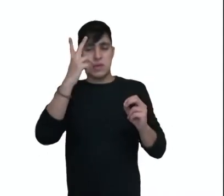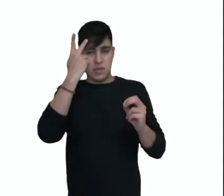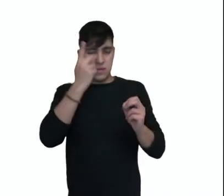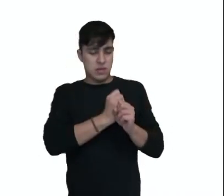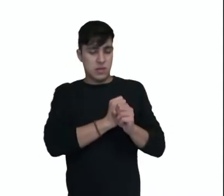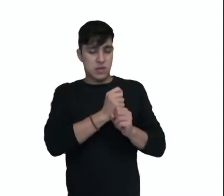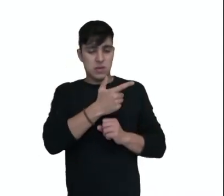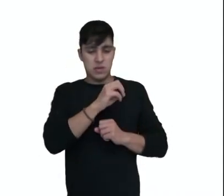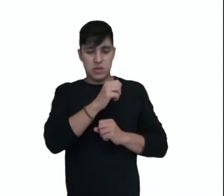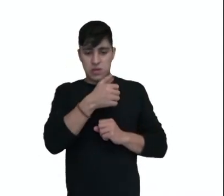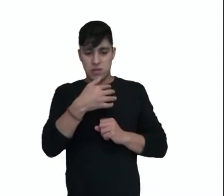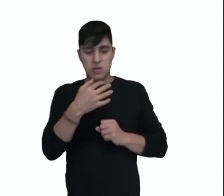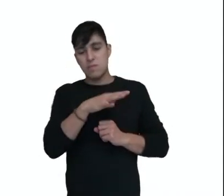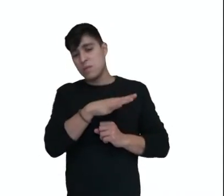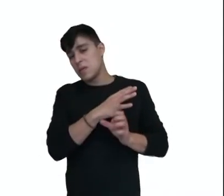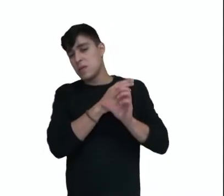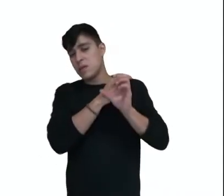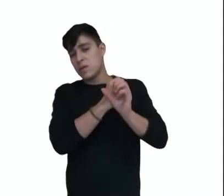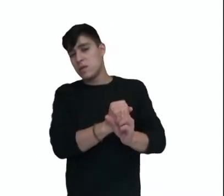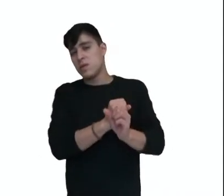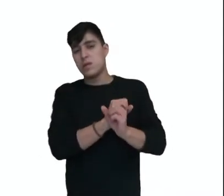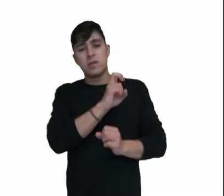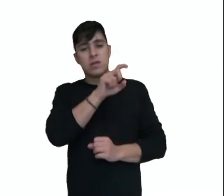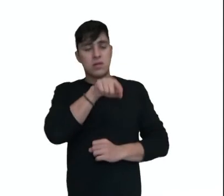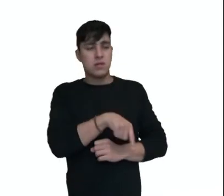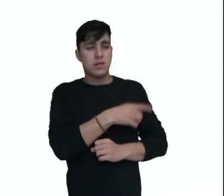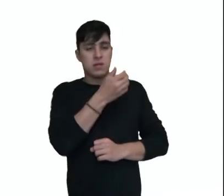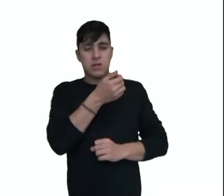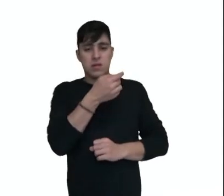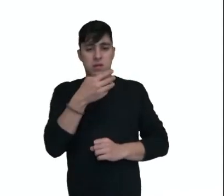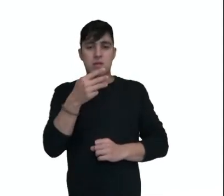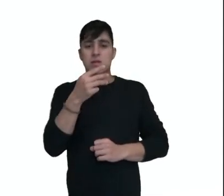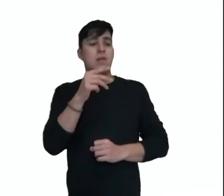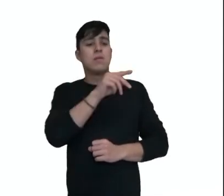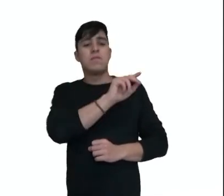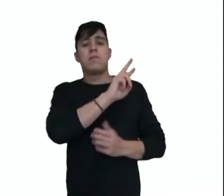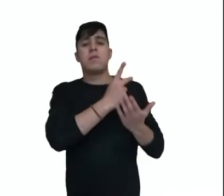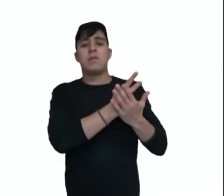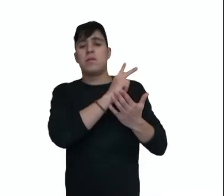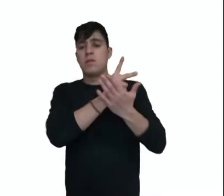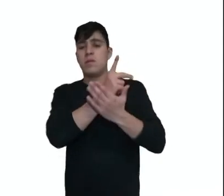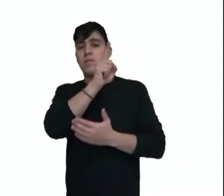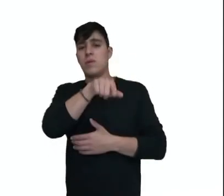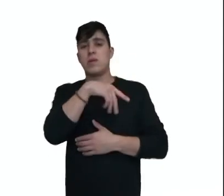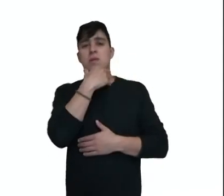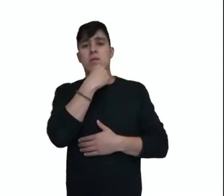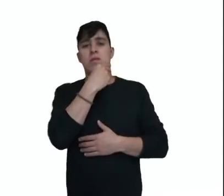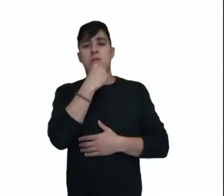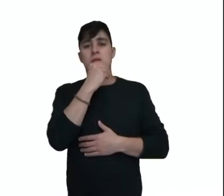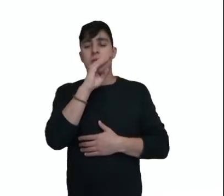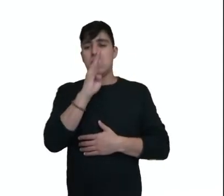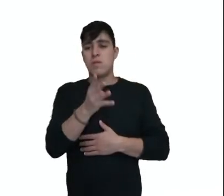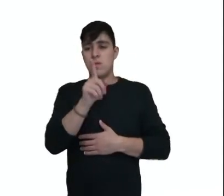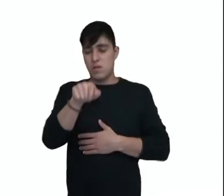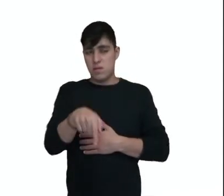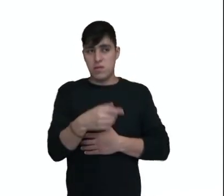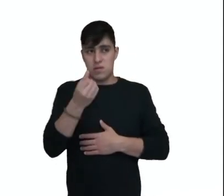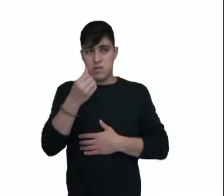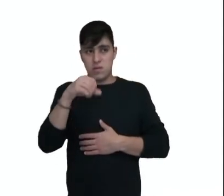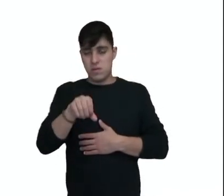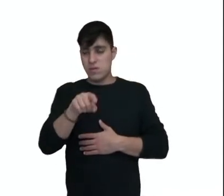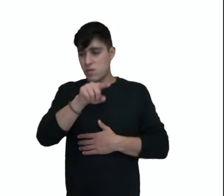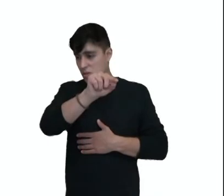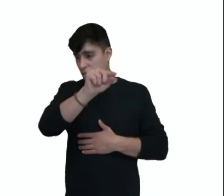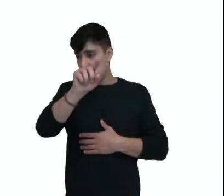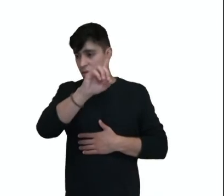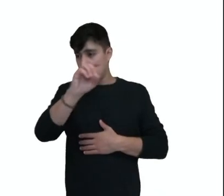2014, há uma estimativa de 5,63 casos para 1.000 homens e 4,69 casos para